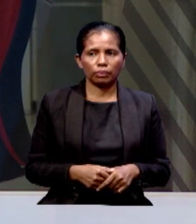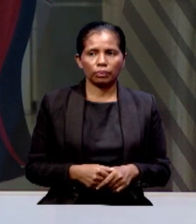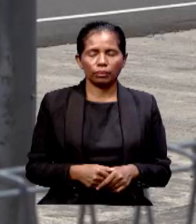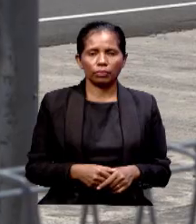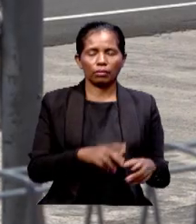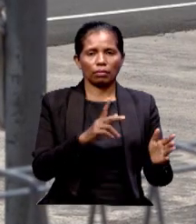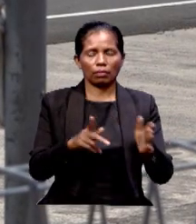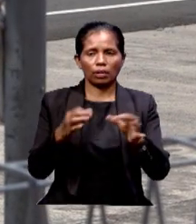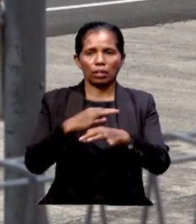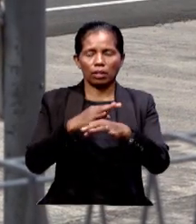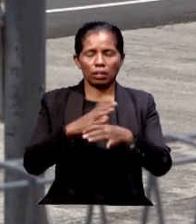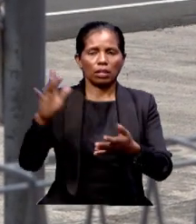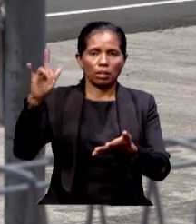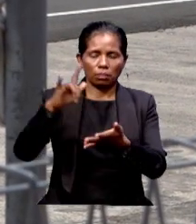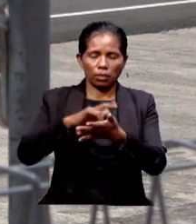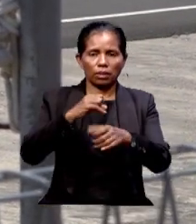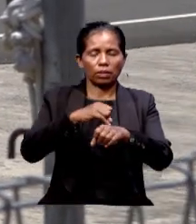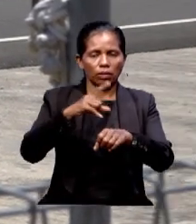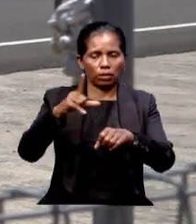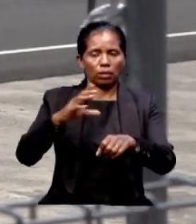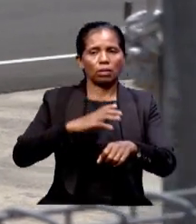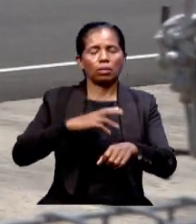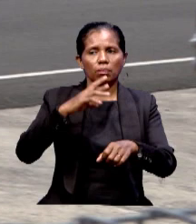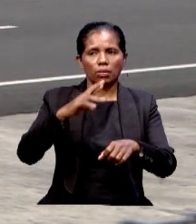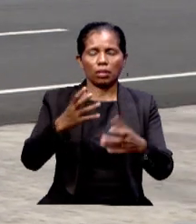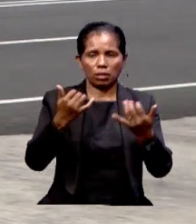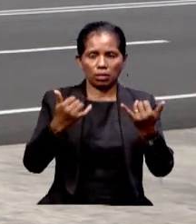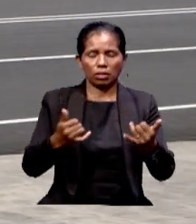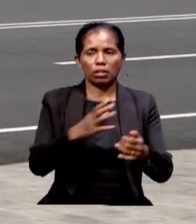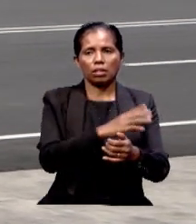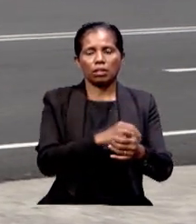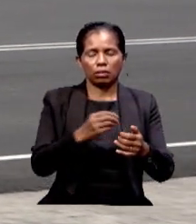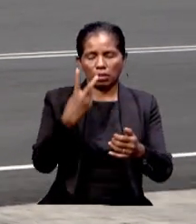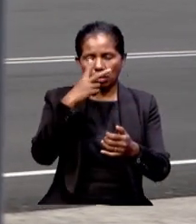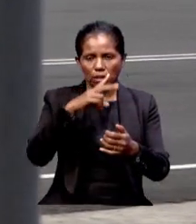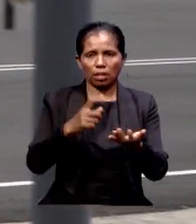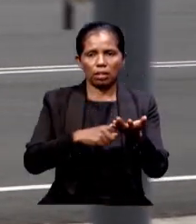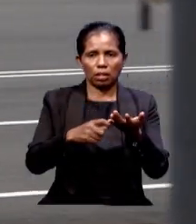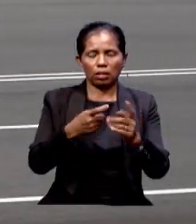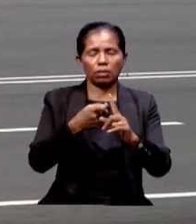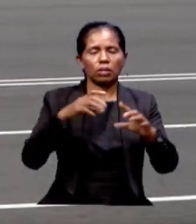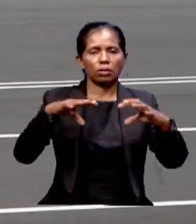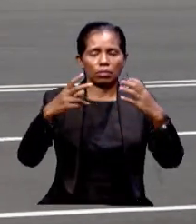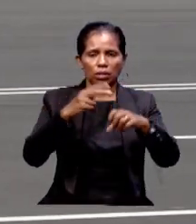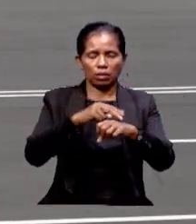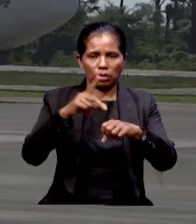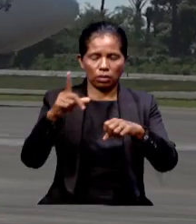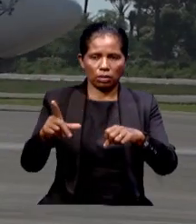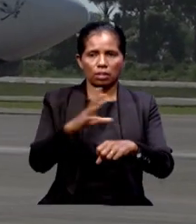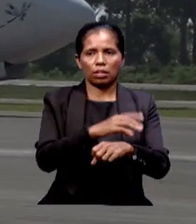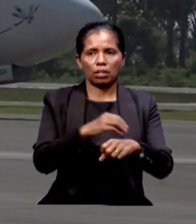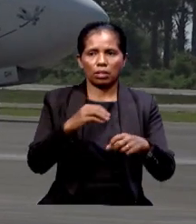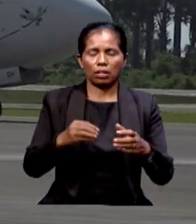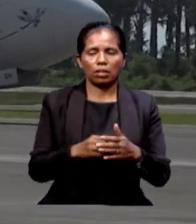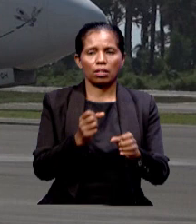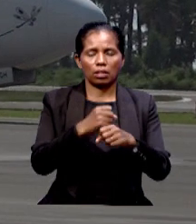Plano reabilitação Aeroporto Internacional Comoro de Daungne e a ona fase evaluação técnico husi Comissão Nacional Aprovisionamento